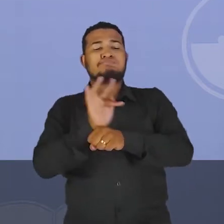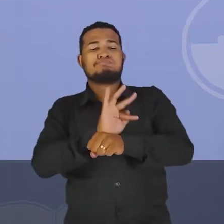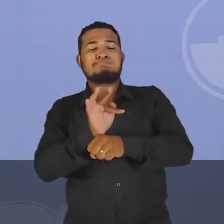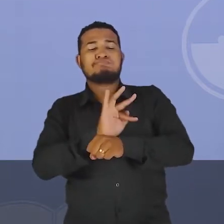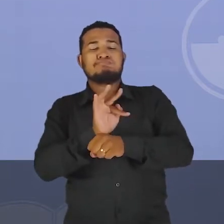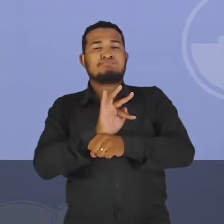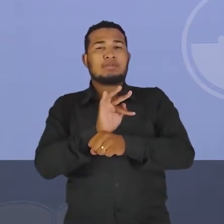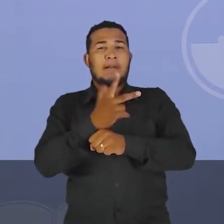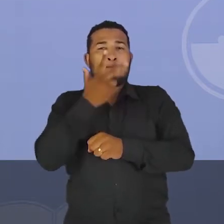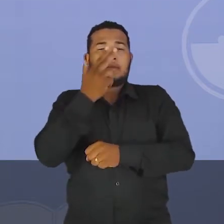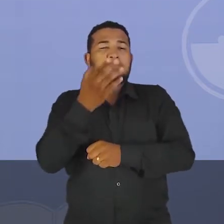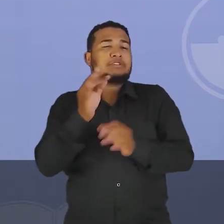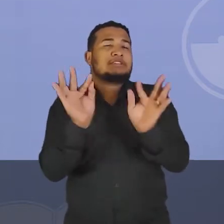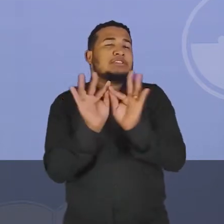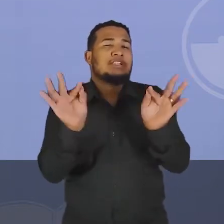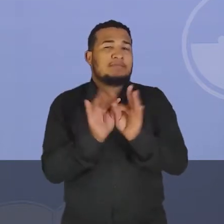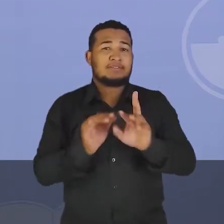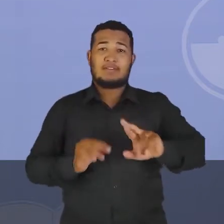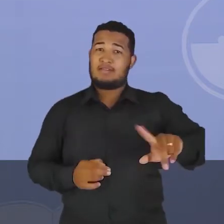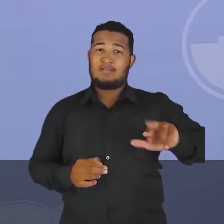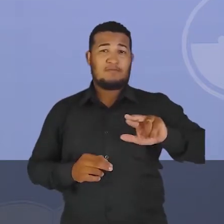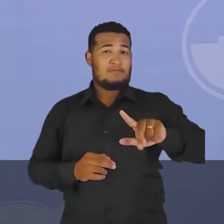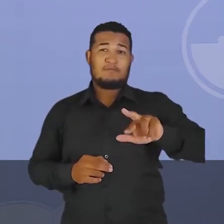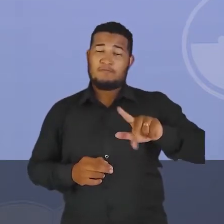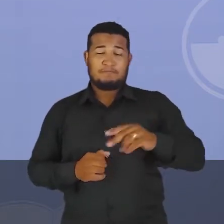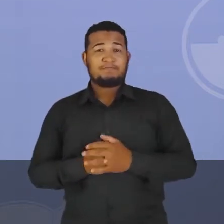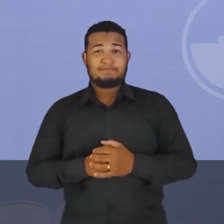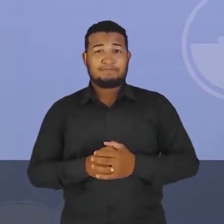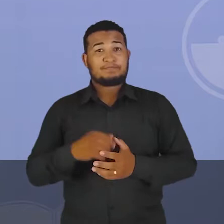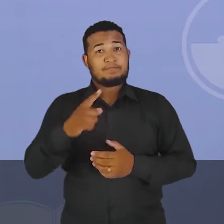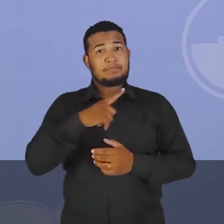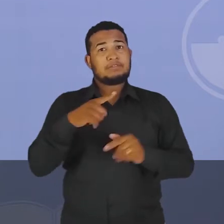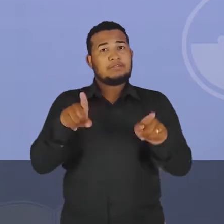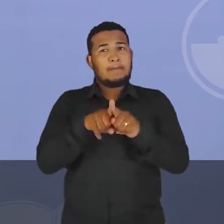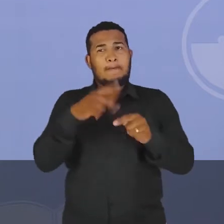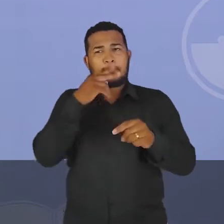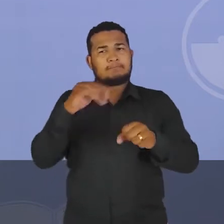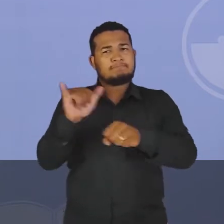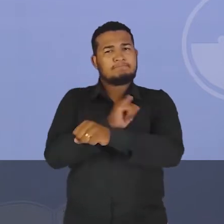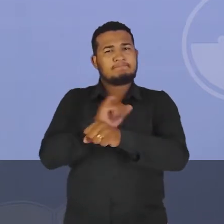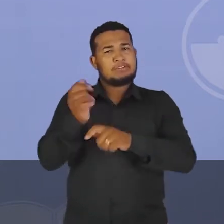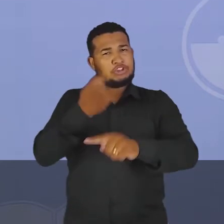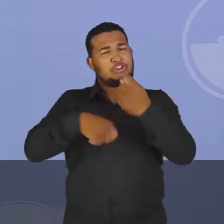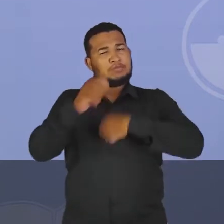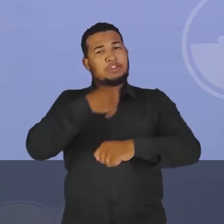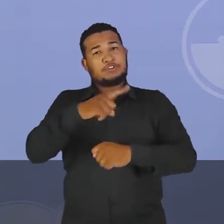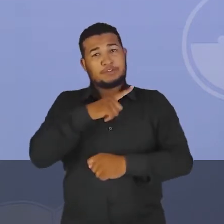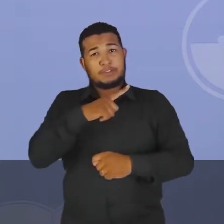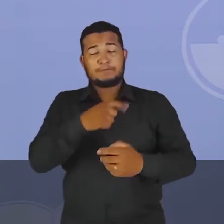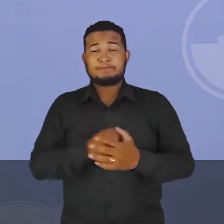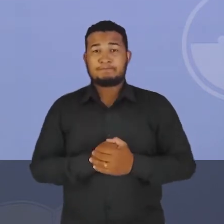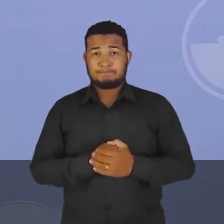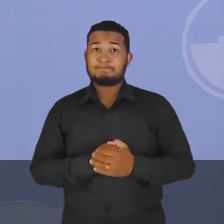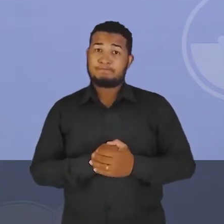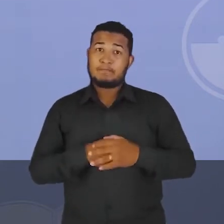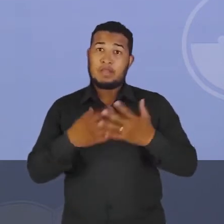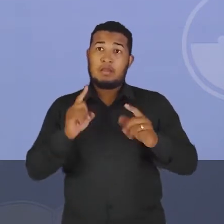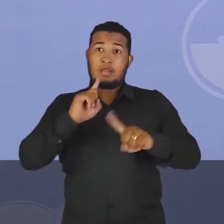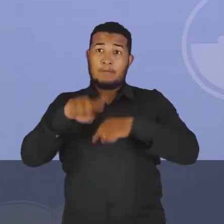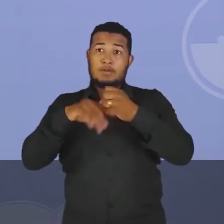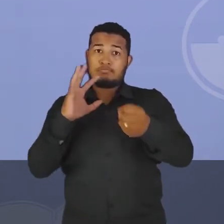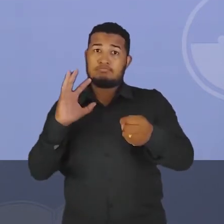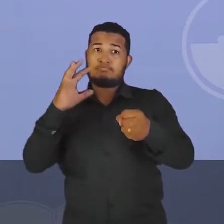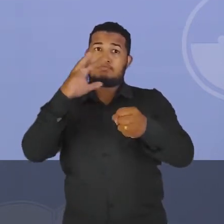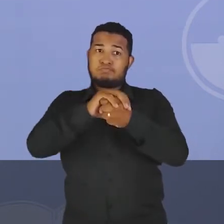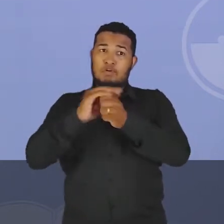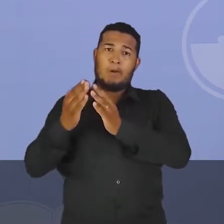era tão simples assim, havia uma questão administrativa envolvida. Bom, com a chegada dos colonizadores,